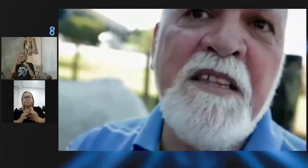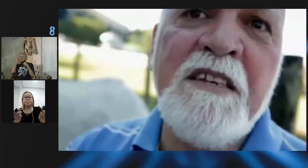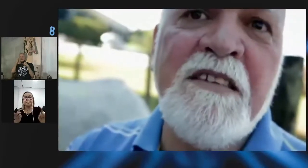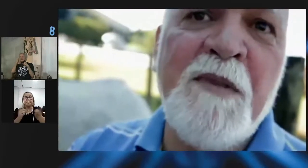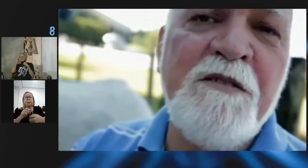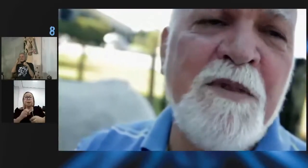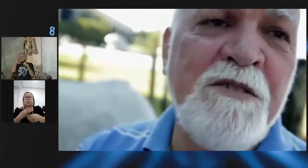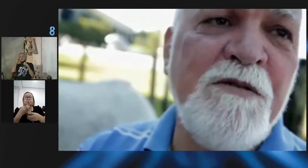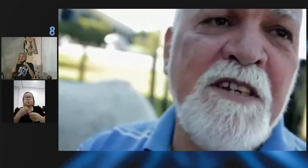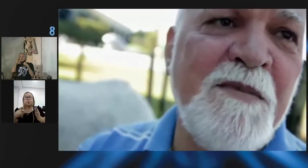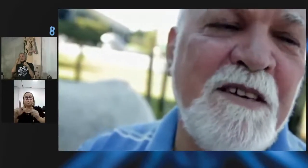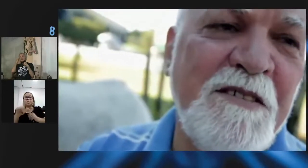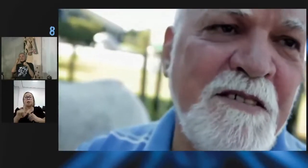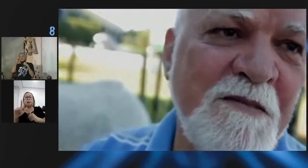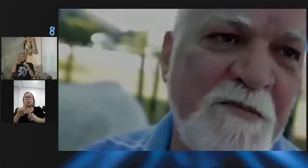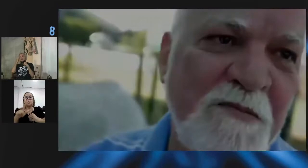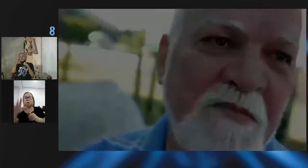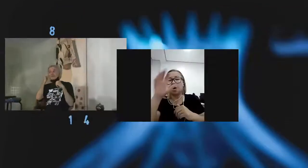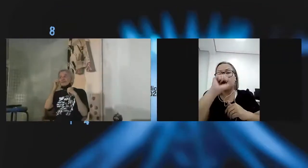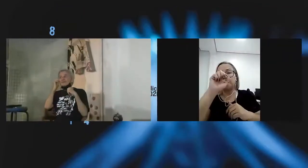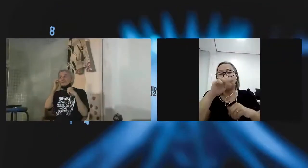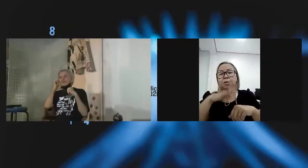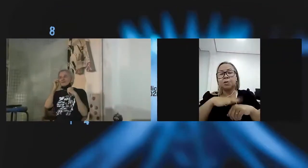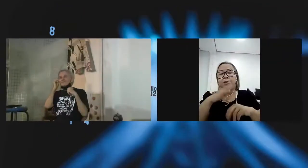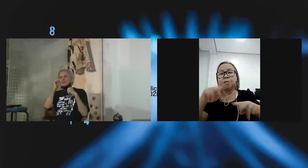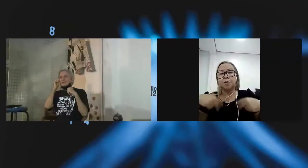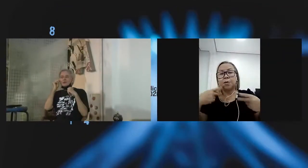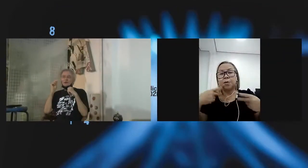Eu aprendi a ser mais humano com os animais.